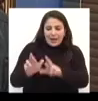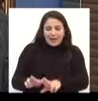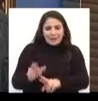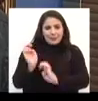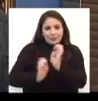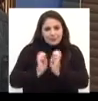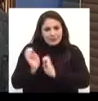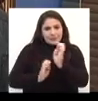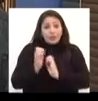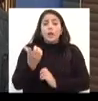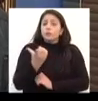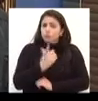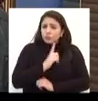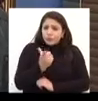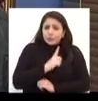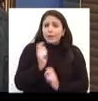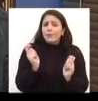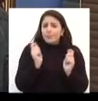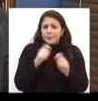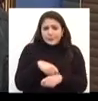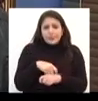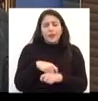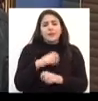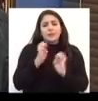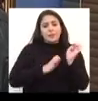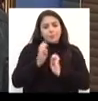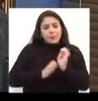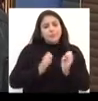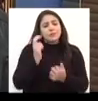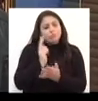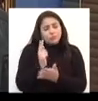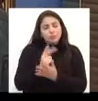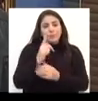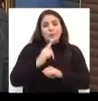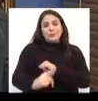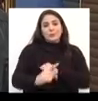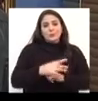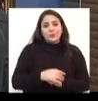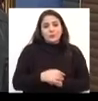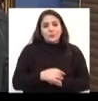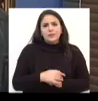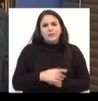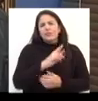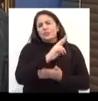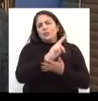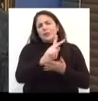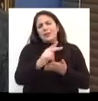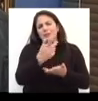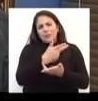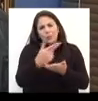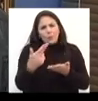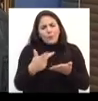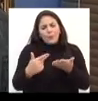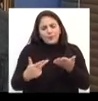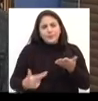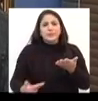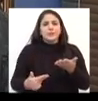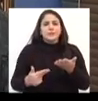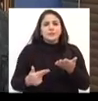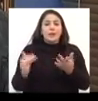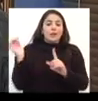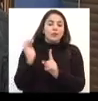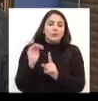benefícios à empresa, que havia viabilidade da empresa funcionar plenamente aqui em Passo Fundo. Uma série de fatores já muito